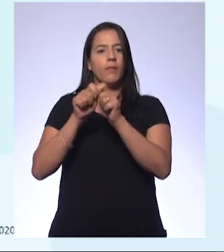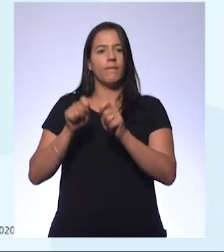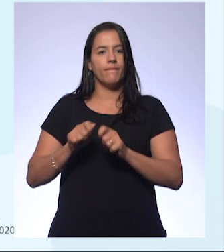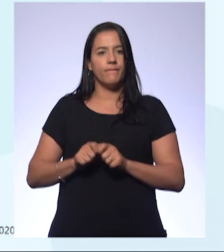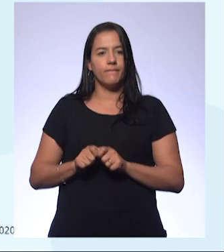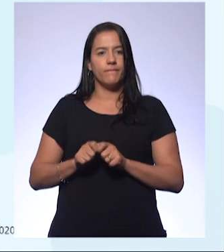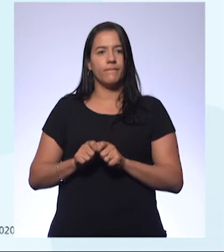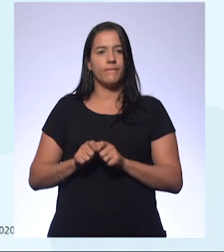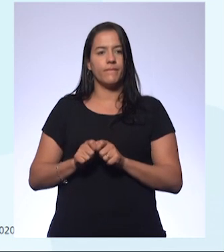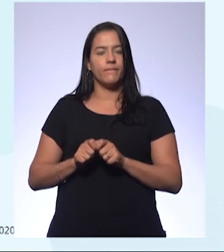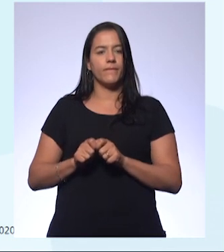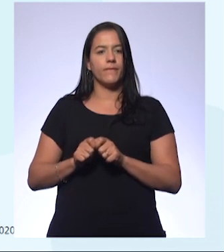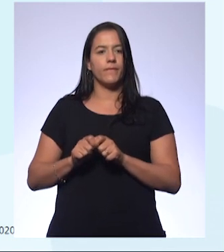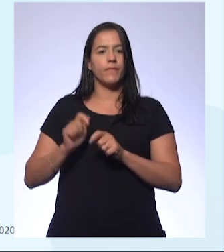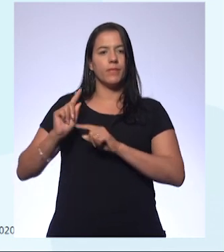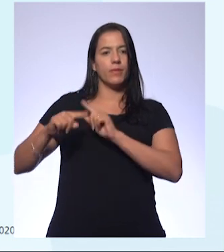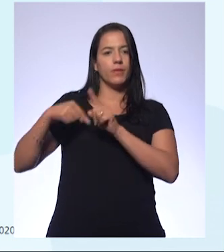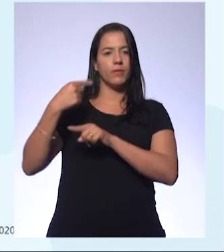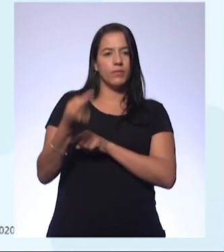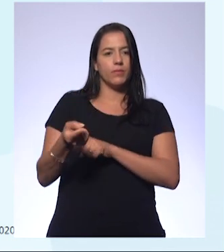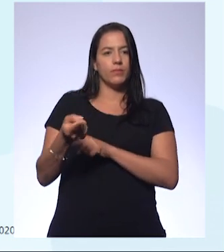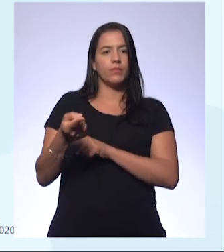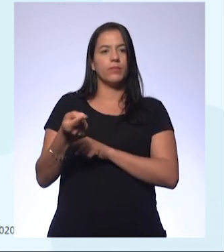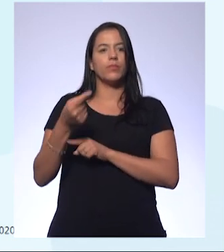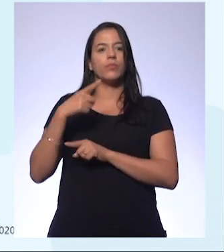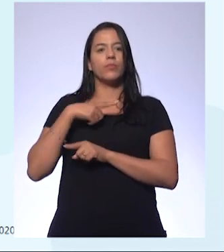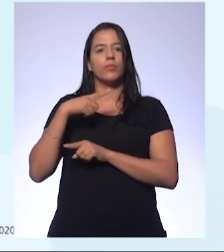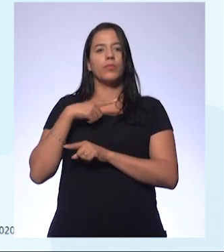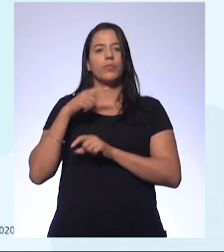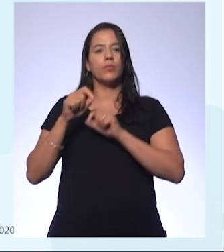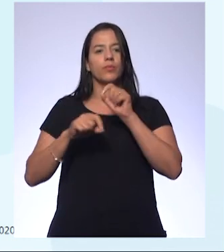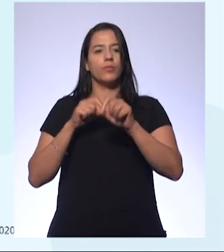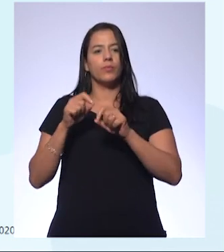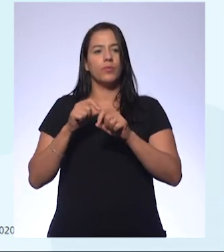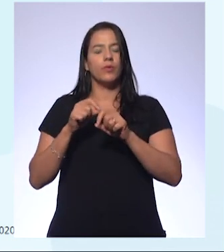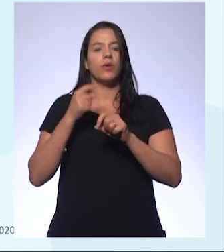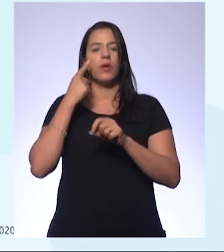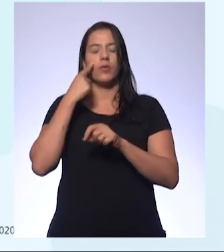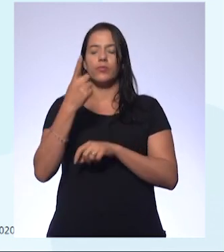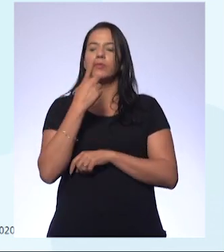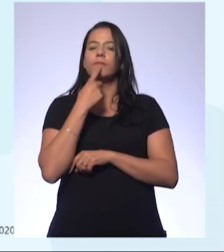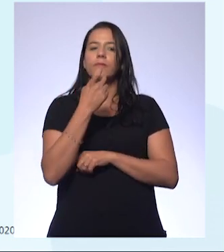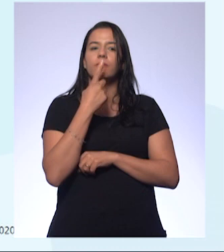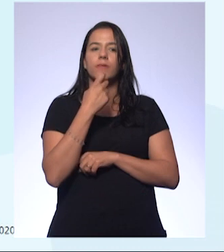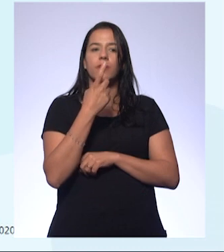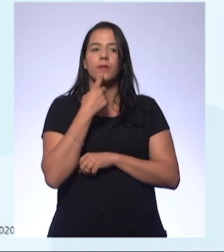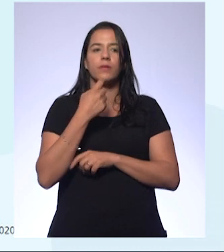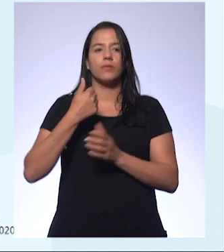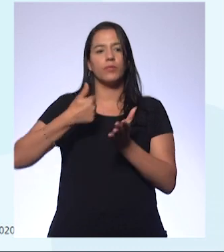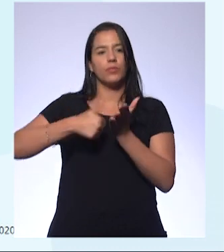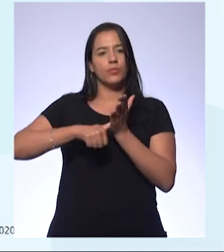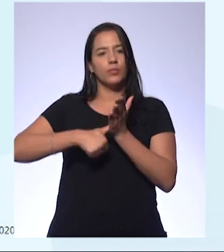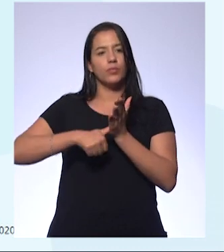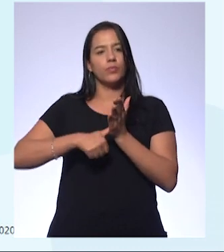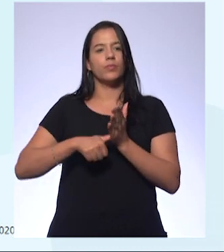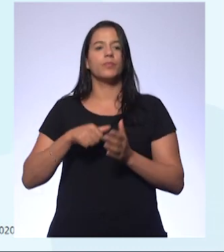pode tirar aí umas gotículas aí de sangue do nosso dedo e colocar